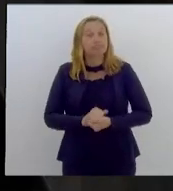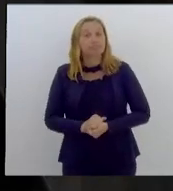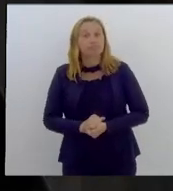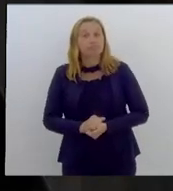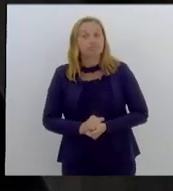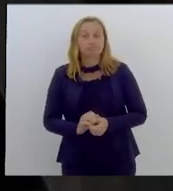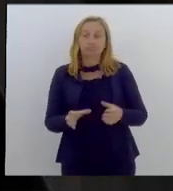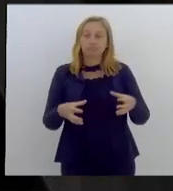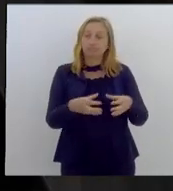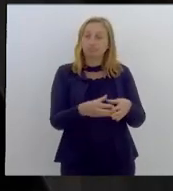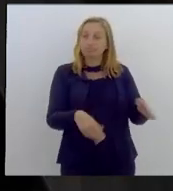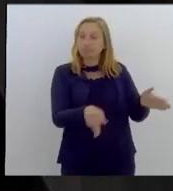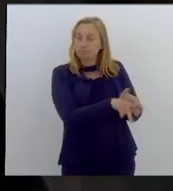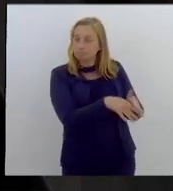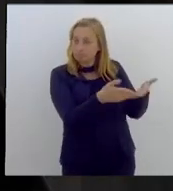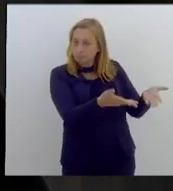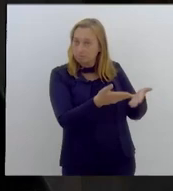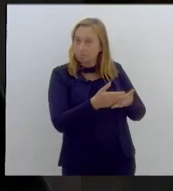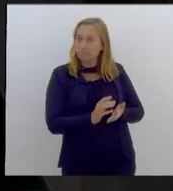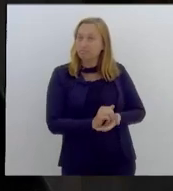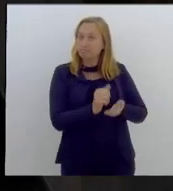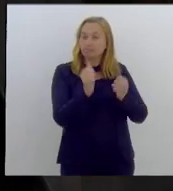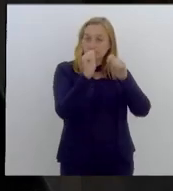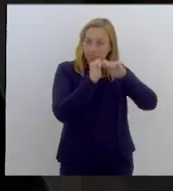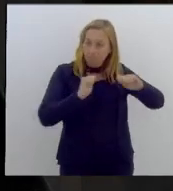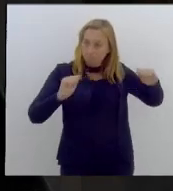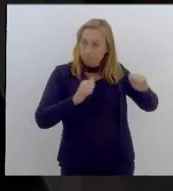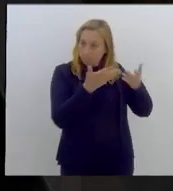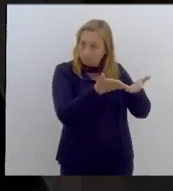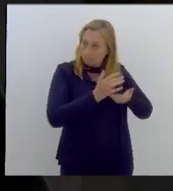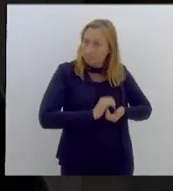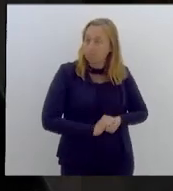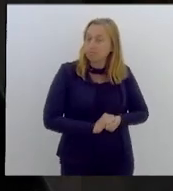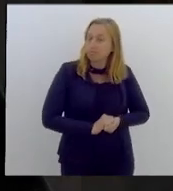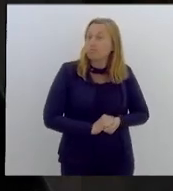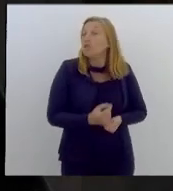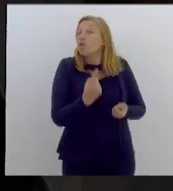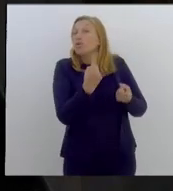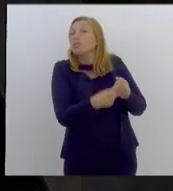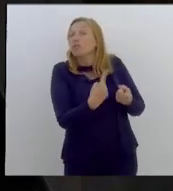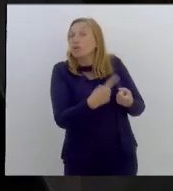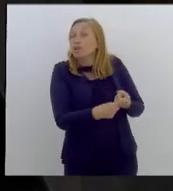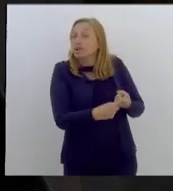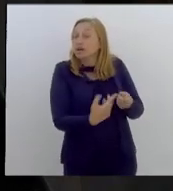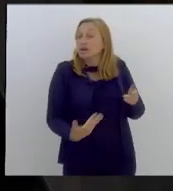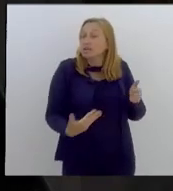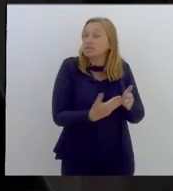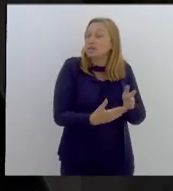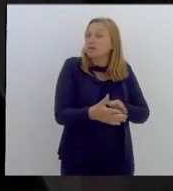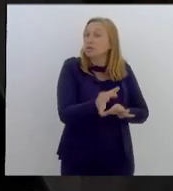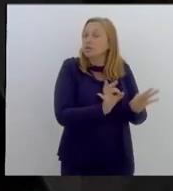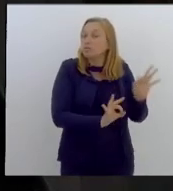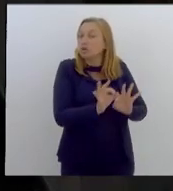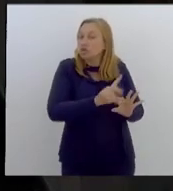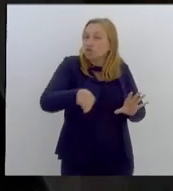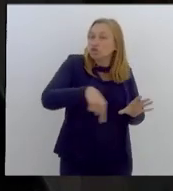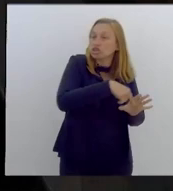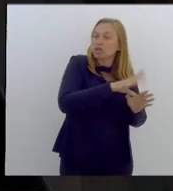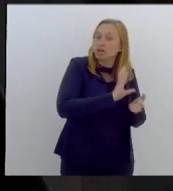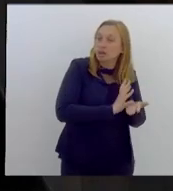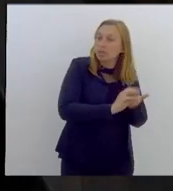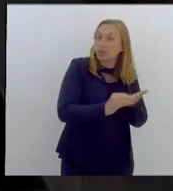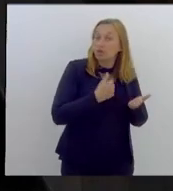seus membros e sua assessoria. Porque ficamos, até o projeto vir à pauta, e